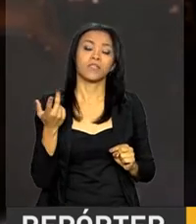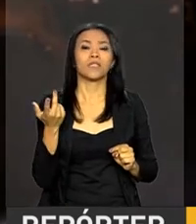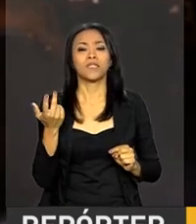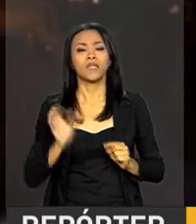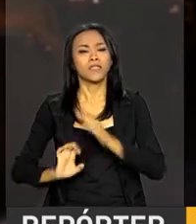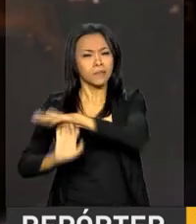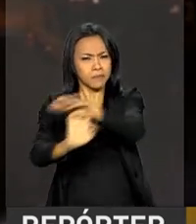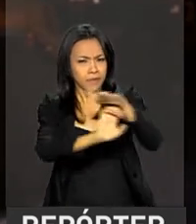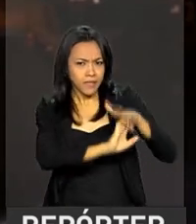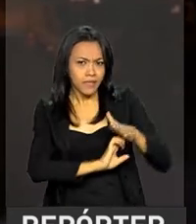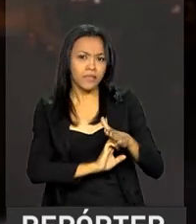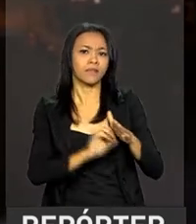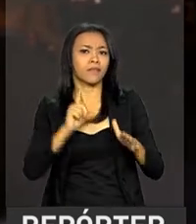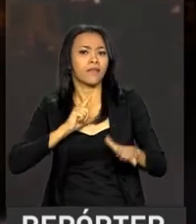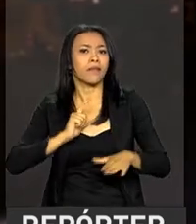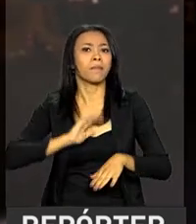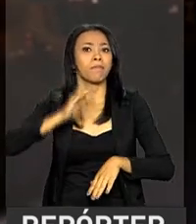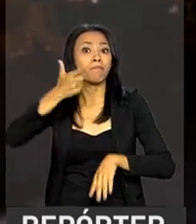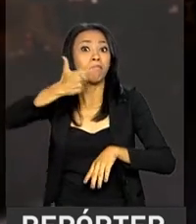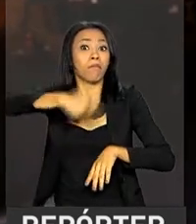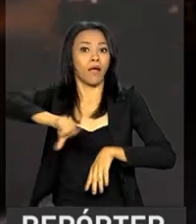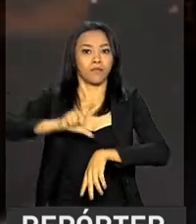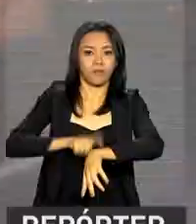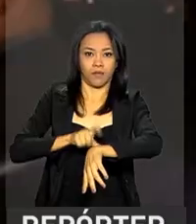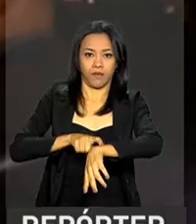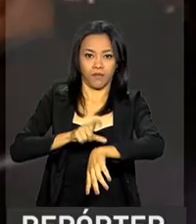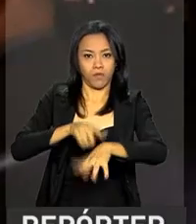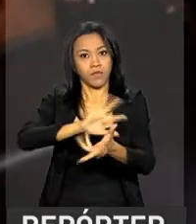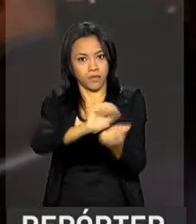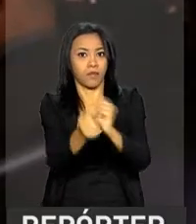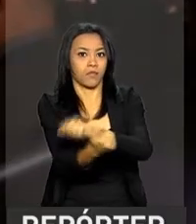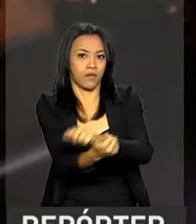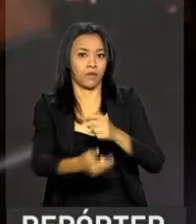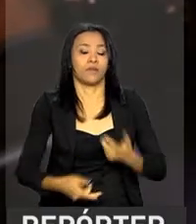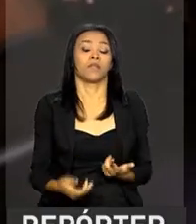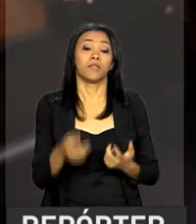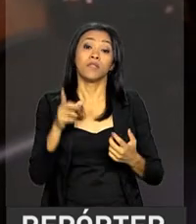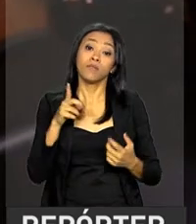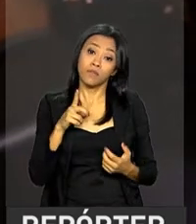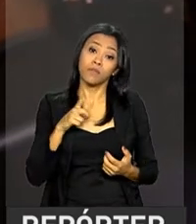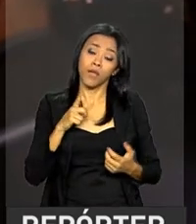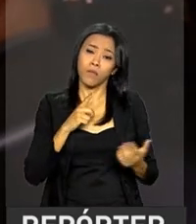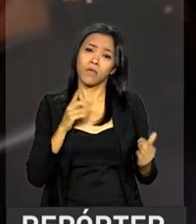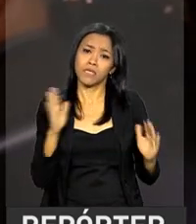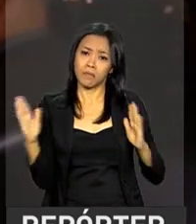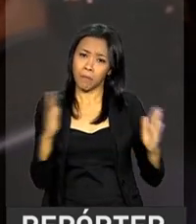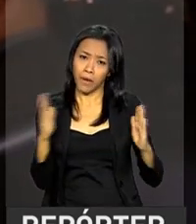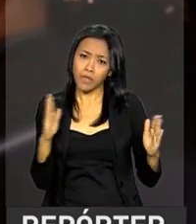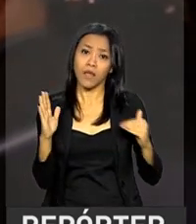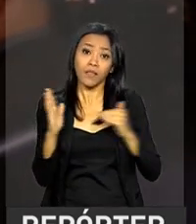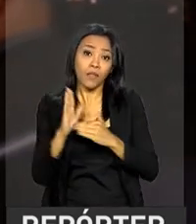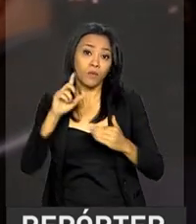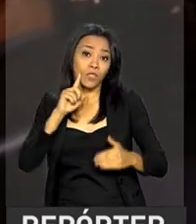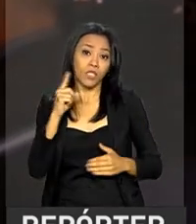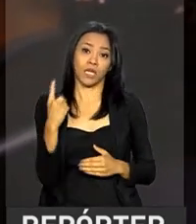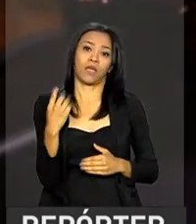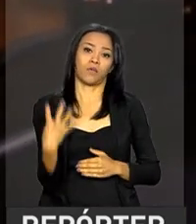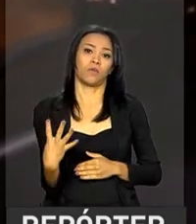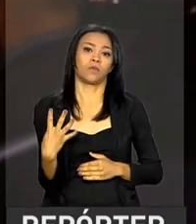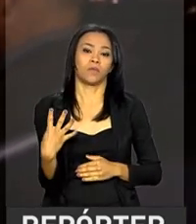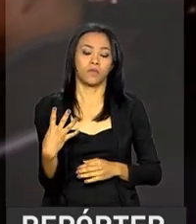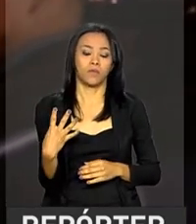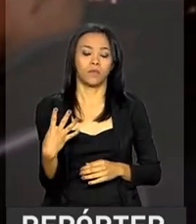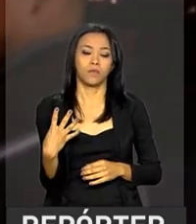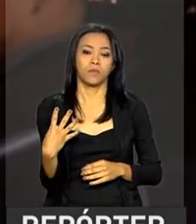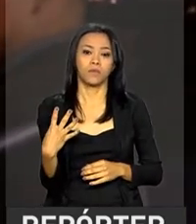possam se planejar e se adaptar. Então nós demos esse prazo até o dia 14 e é final,